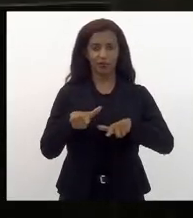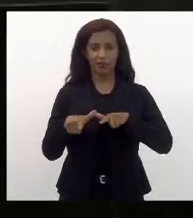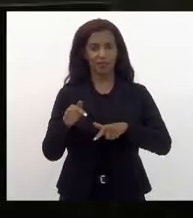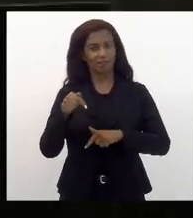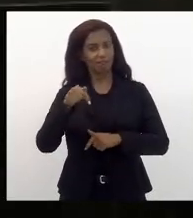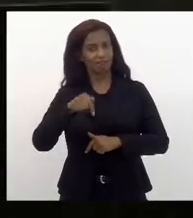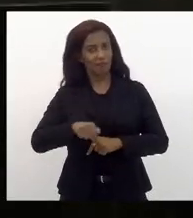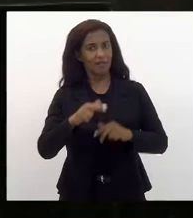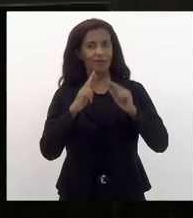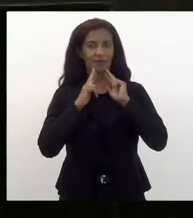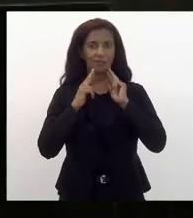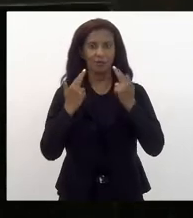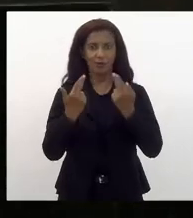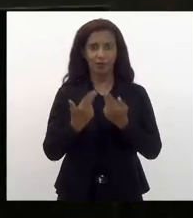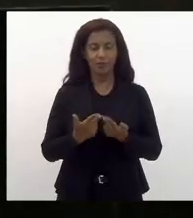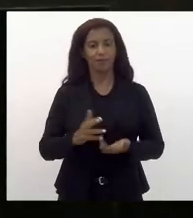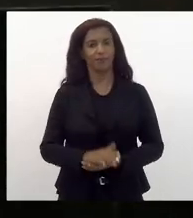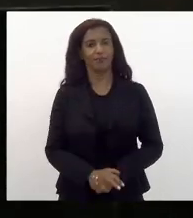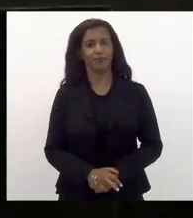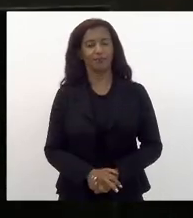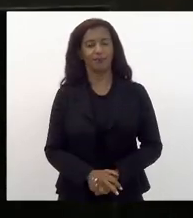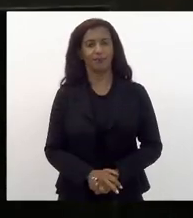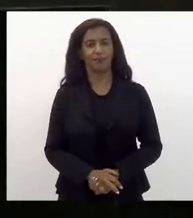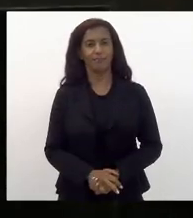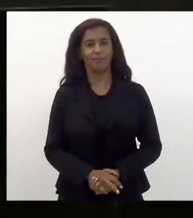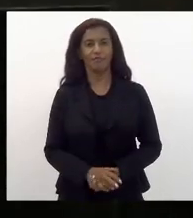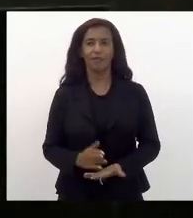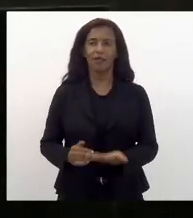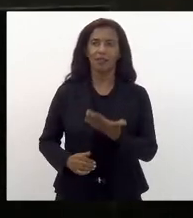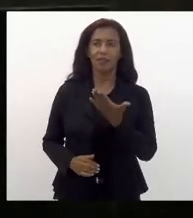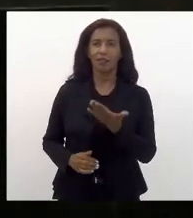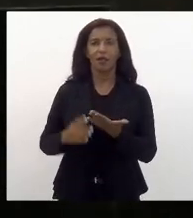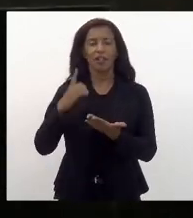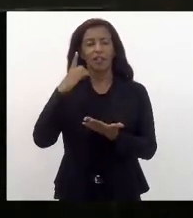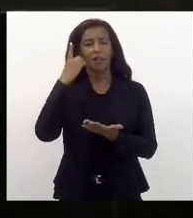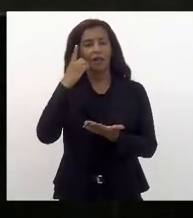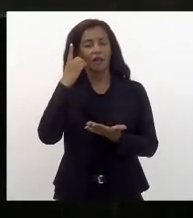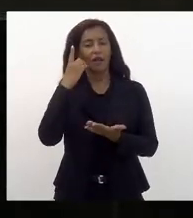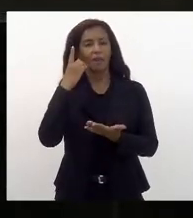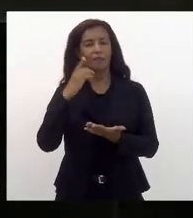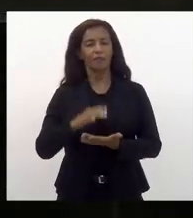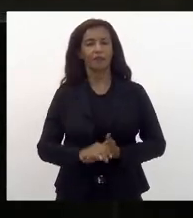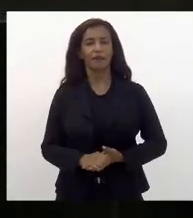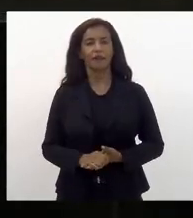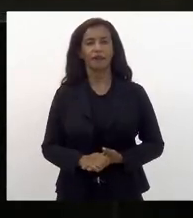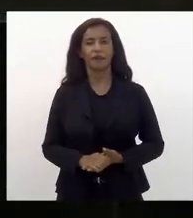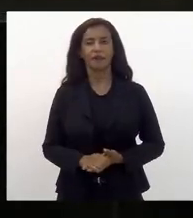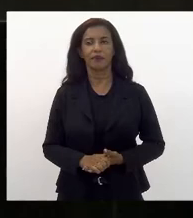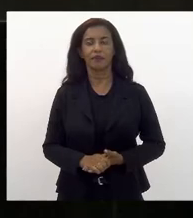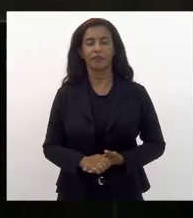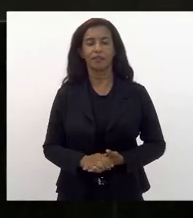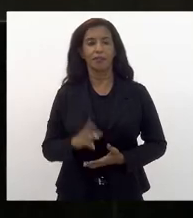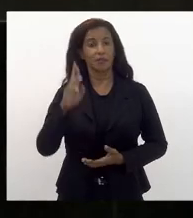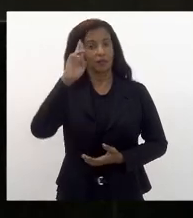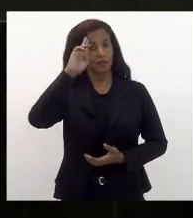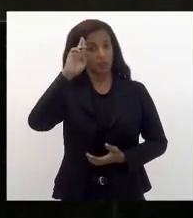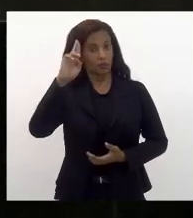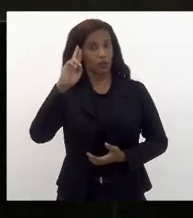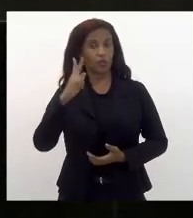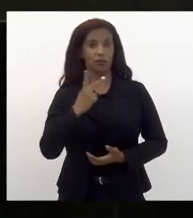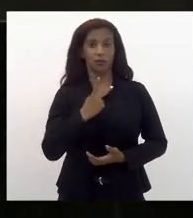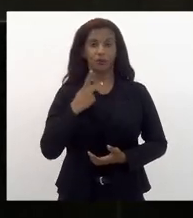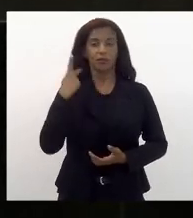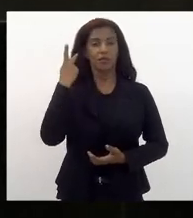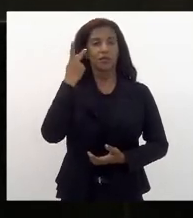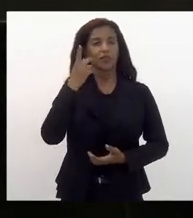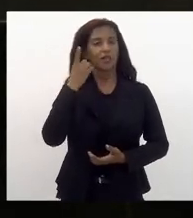desta sessão a senhora José votados presentes senhores deputados